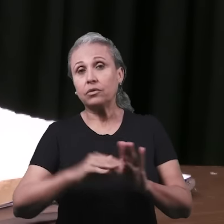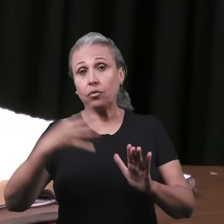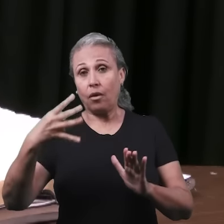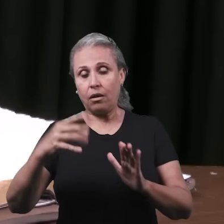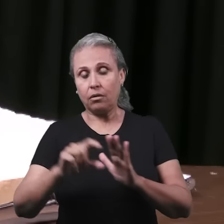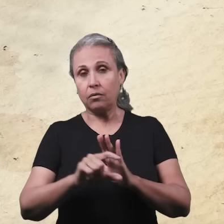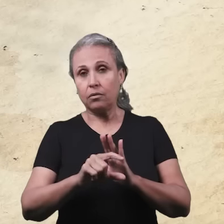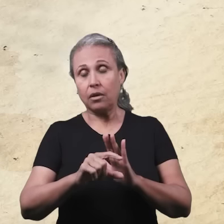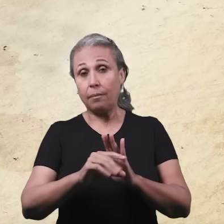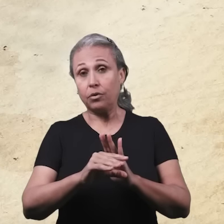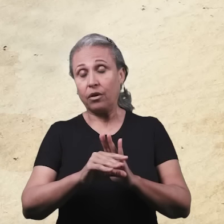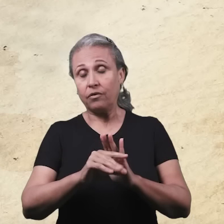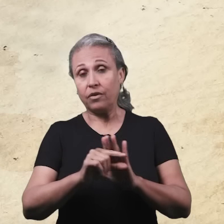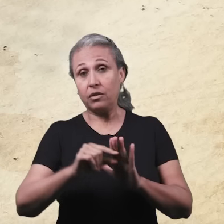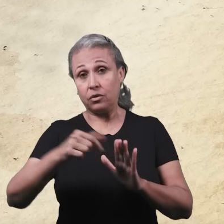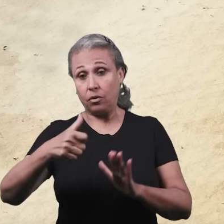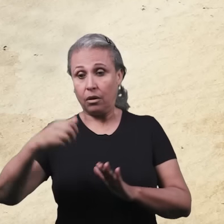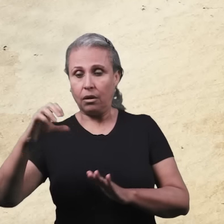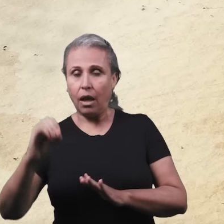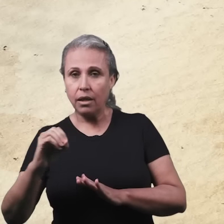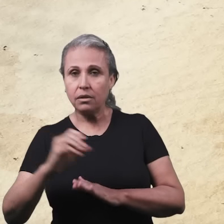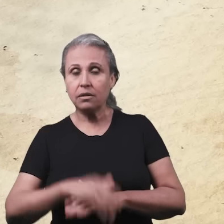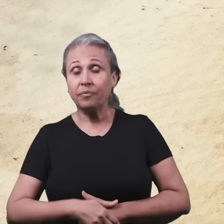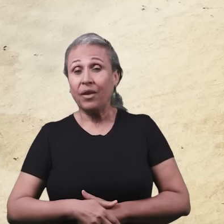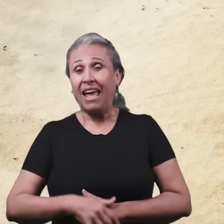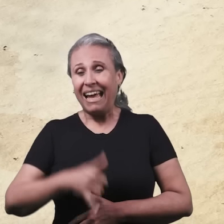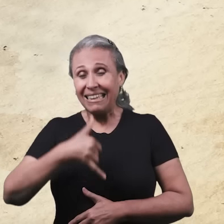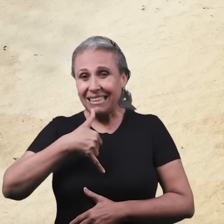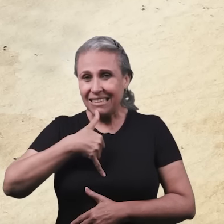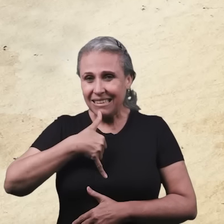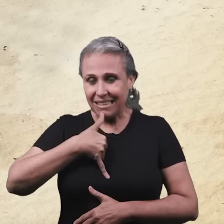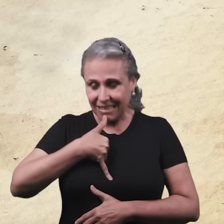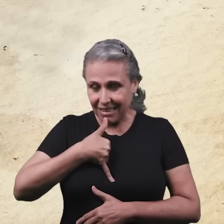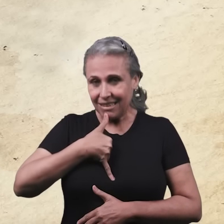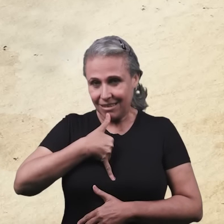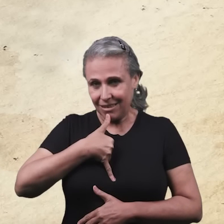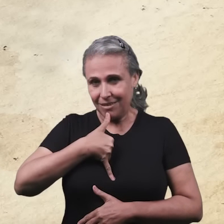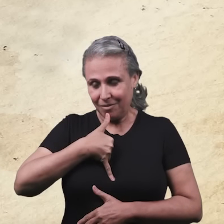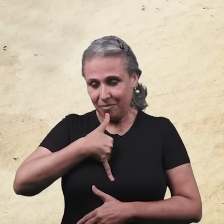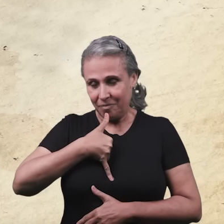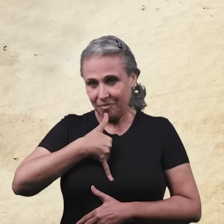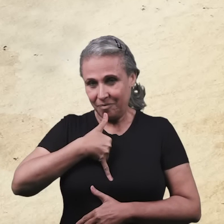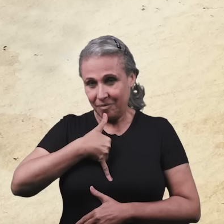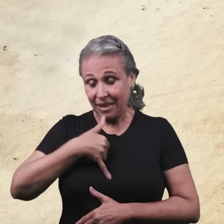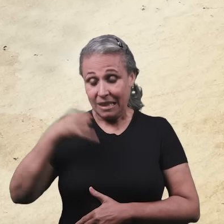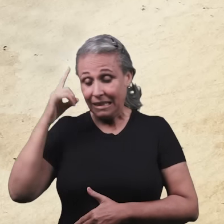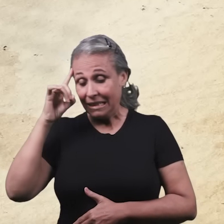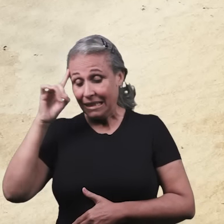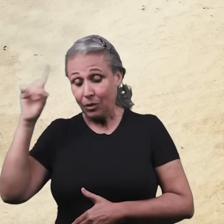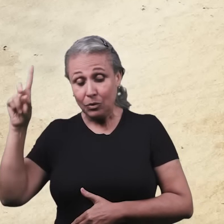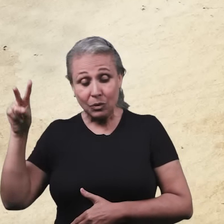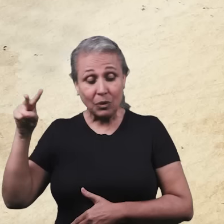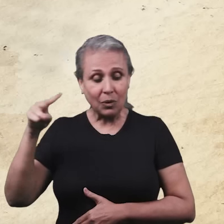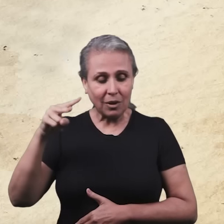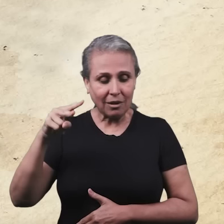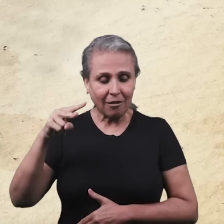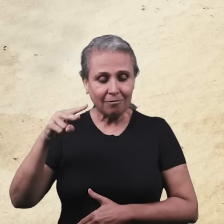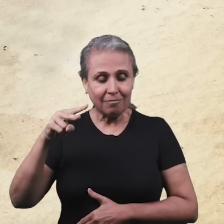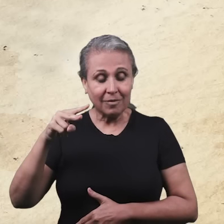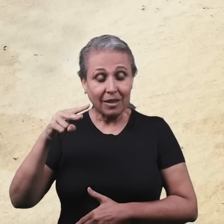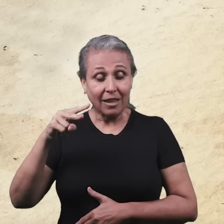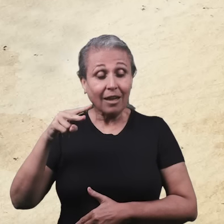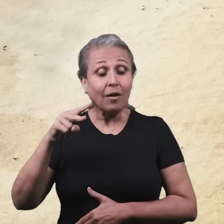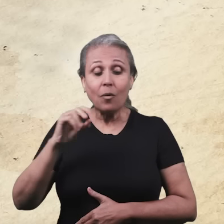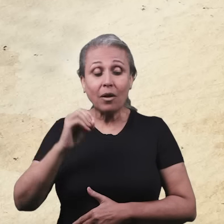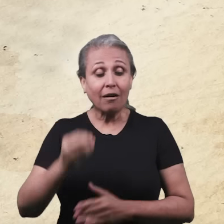fala que a tristeza segundo Deus produz arrependimento para a salvação, mas a tristeza do mundo